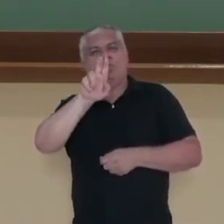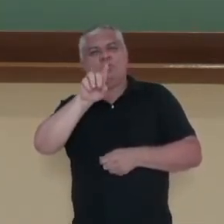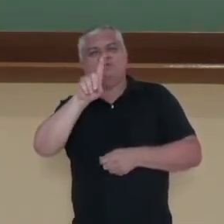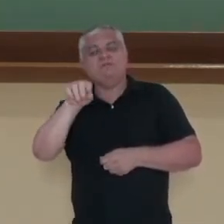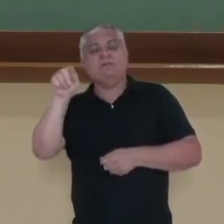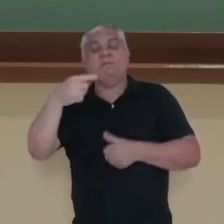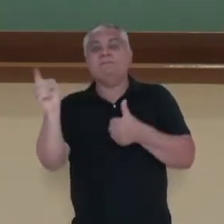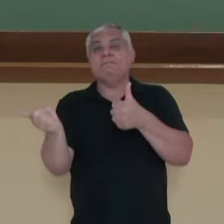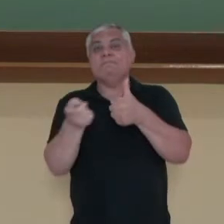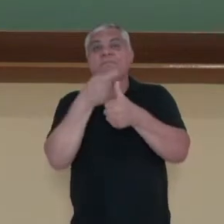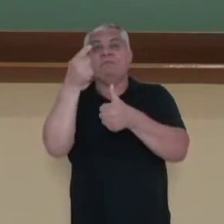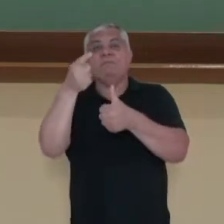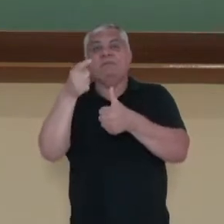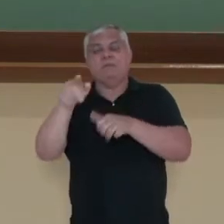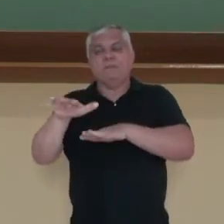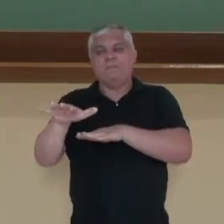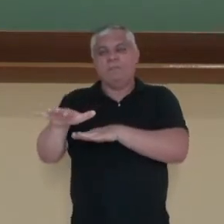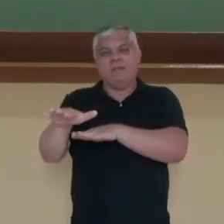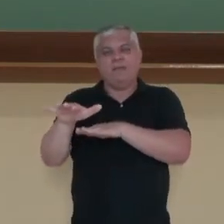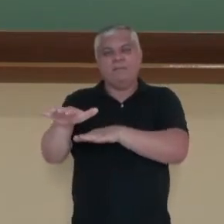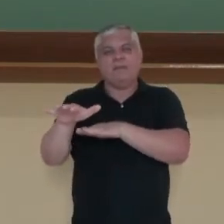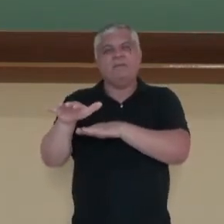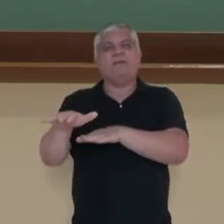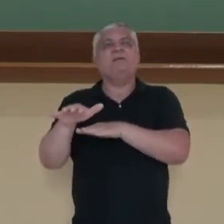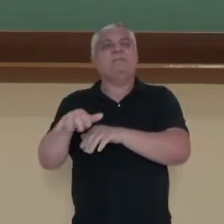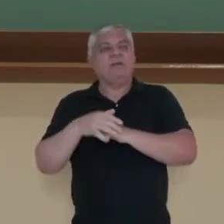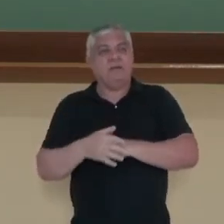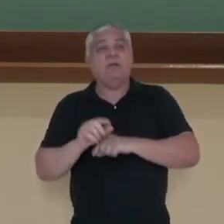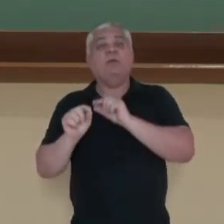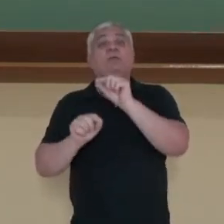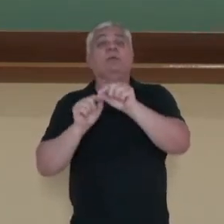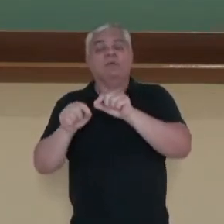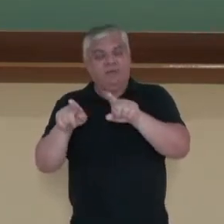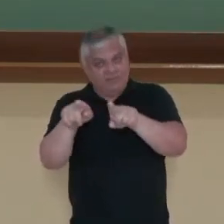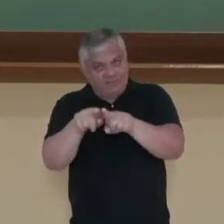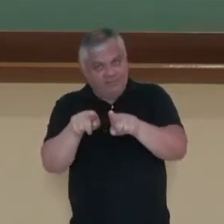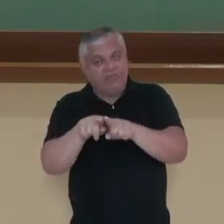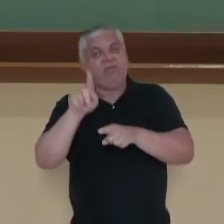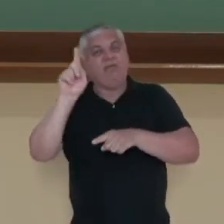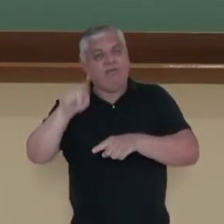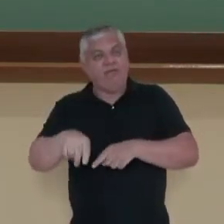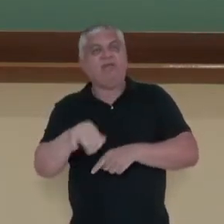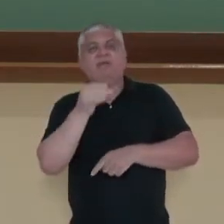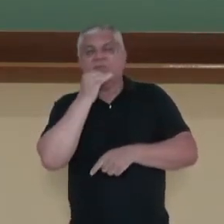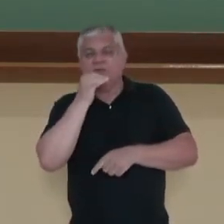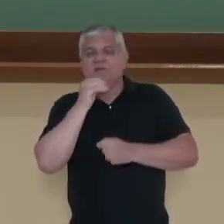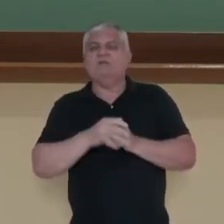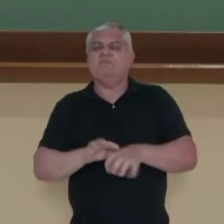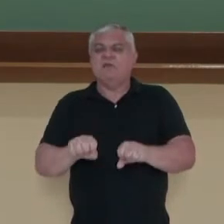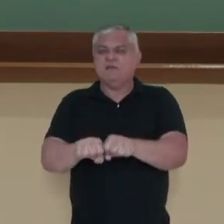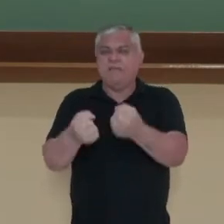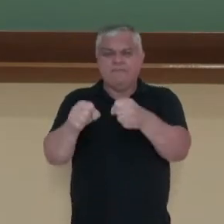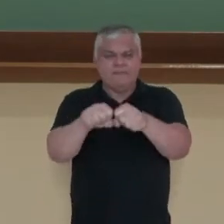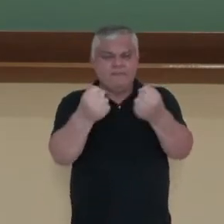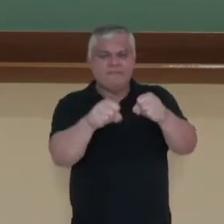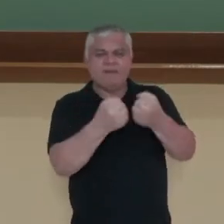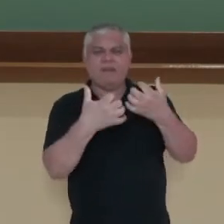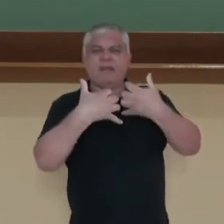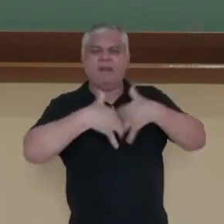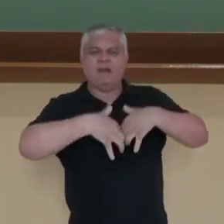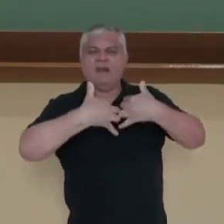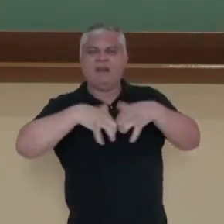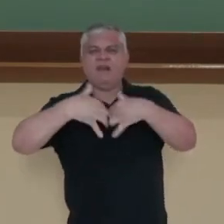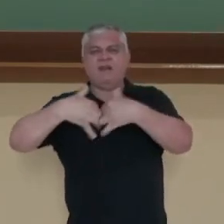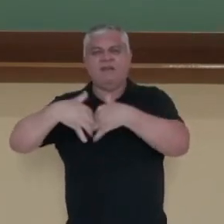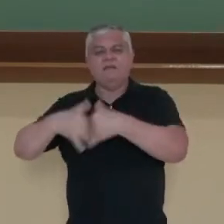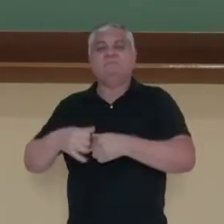porém, pouca documentação sobre esse movimento, que também era um movimento que quebravam as máquinas, né? E os